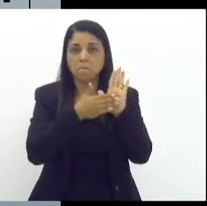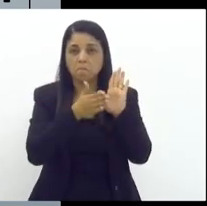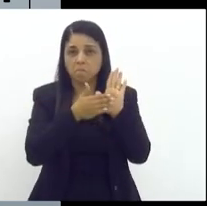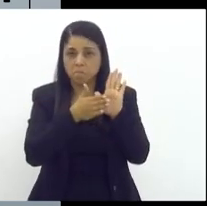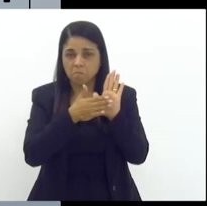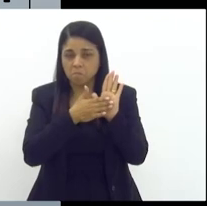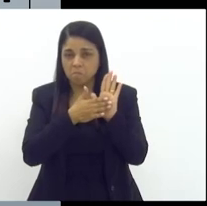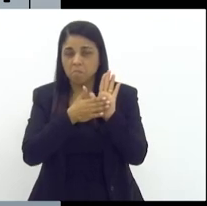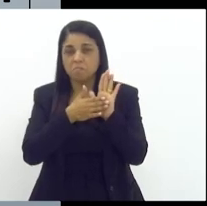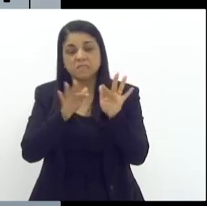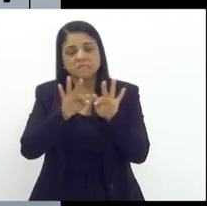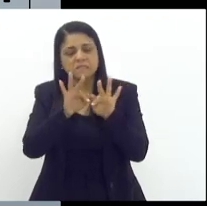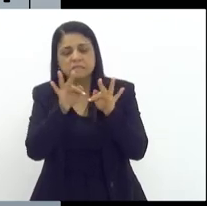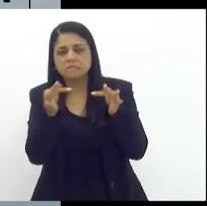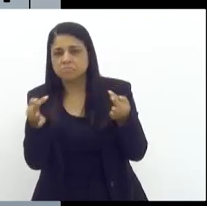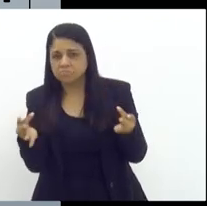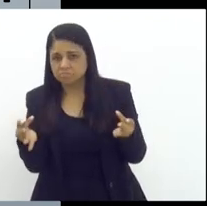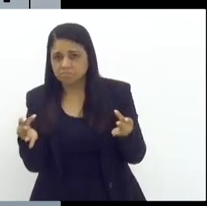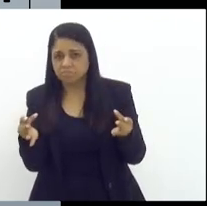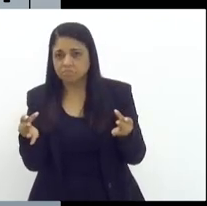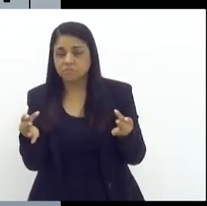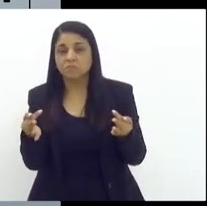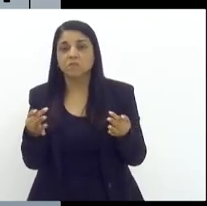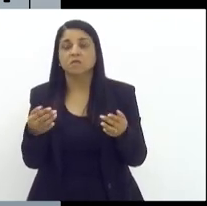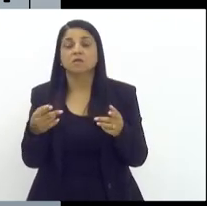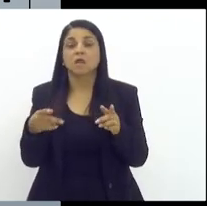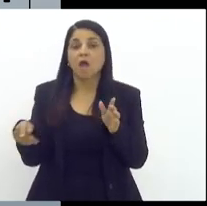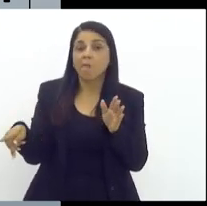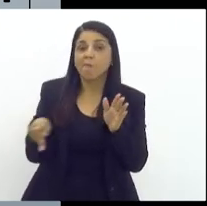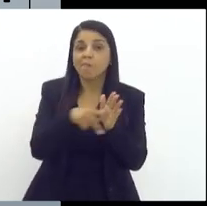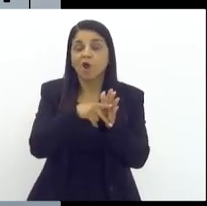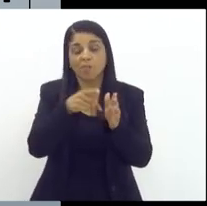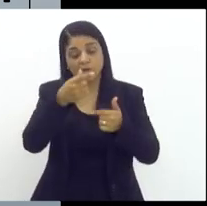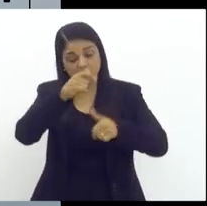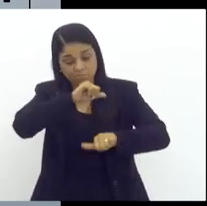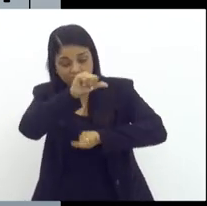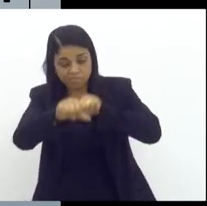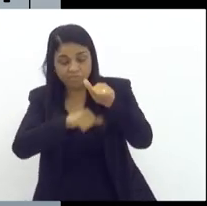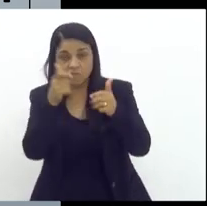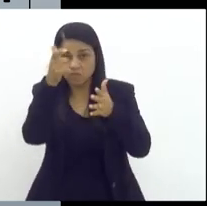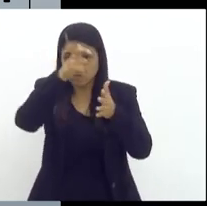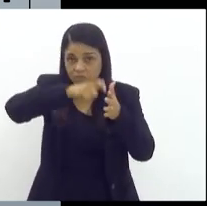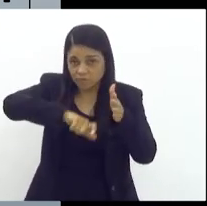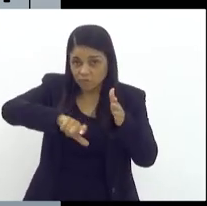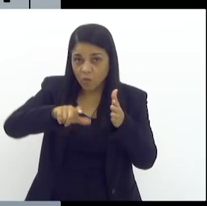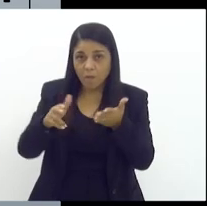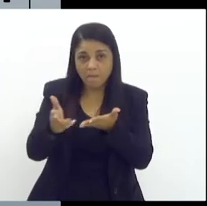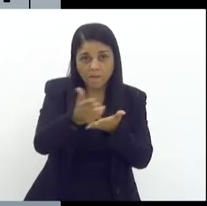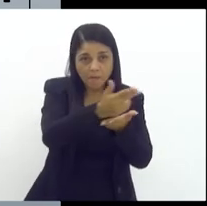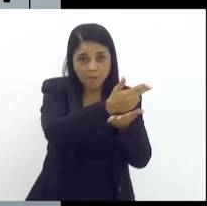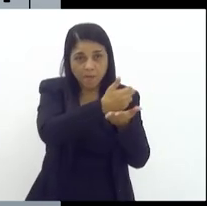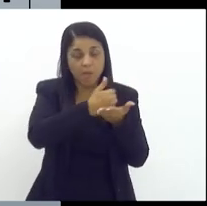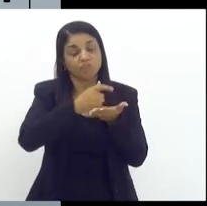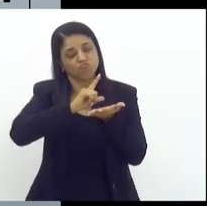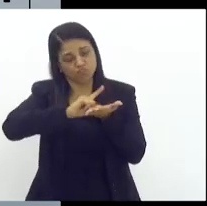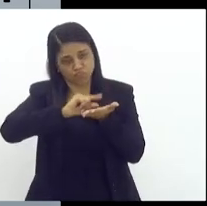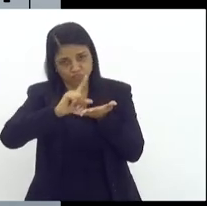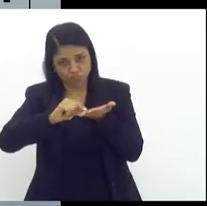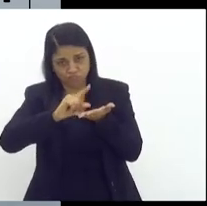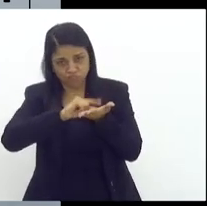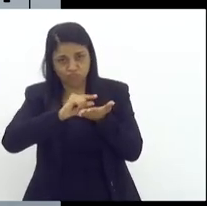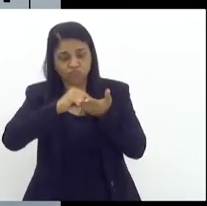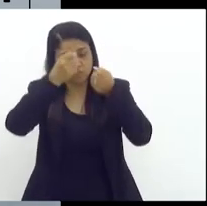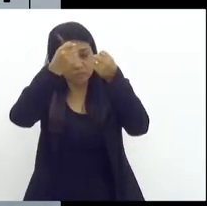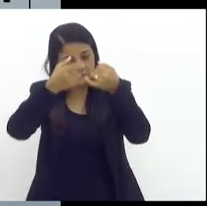e simplicidade e a própria reforma ela em determinado artigo que eu vou citar ela